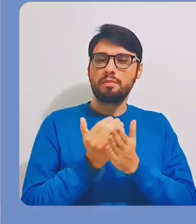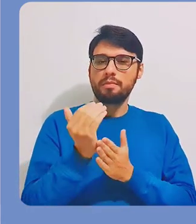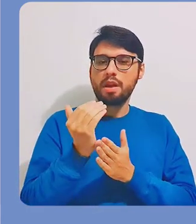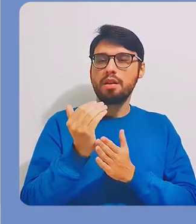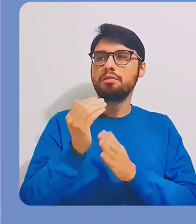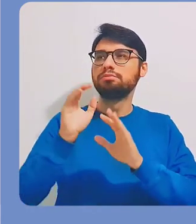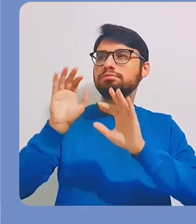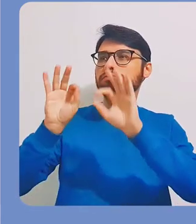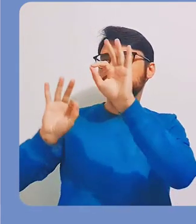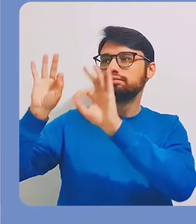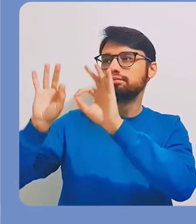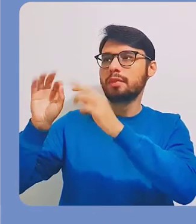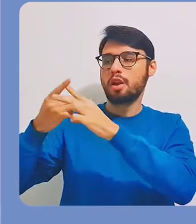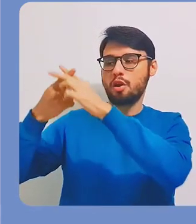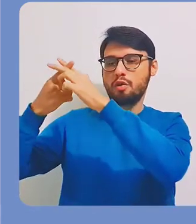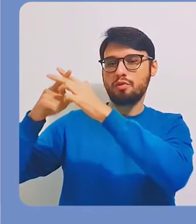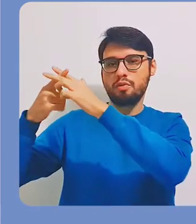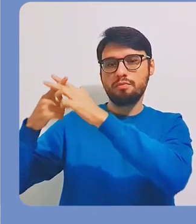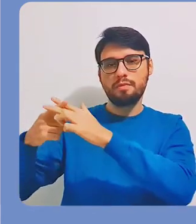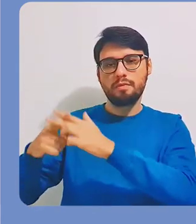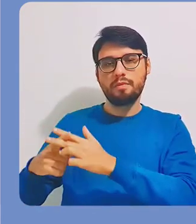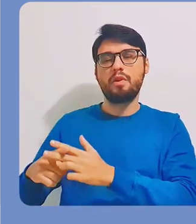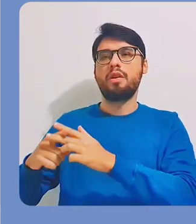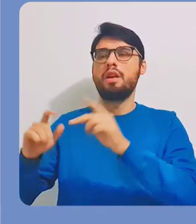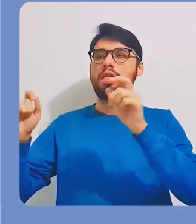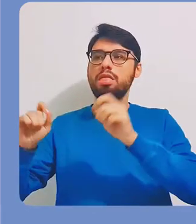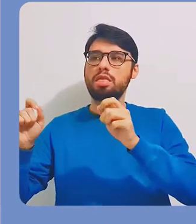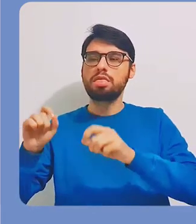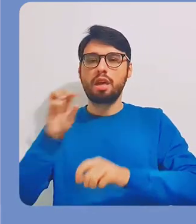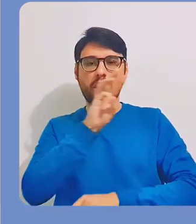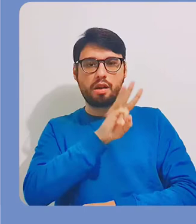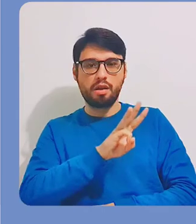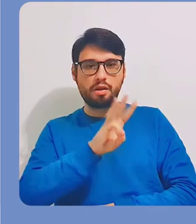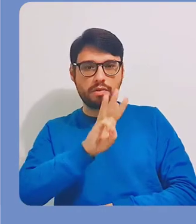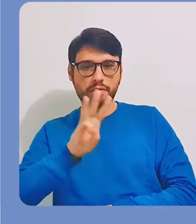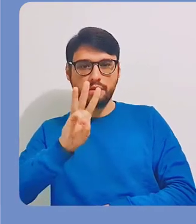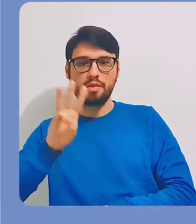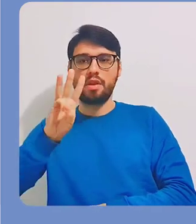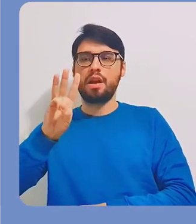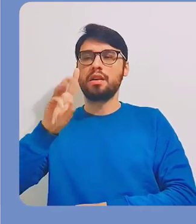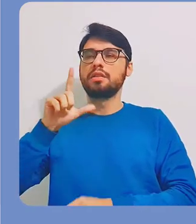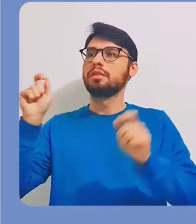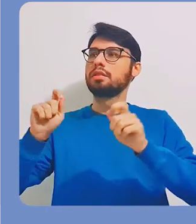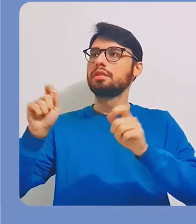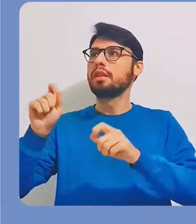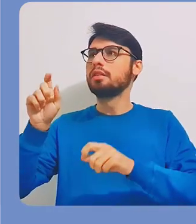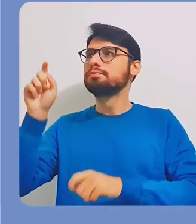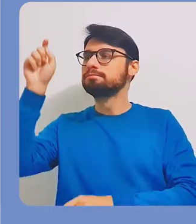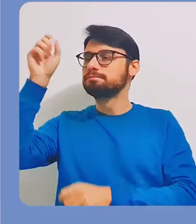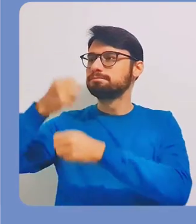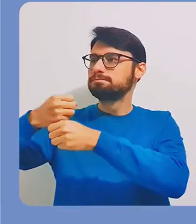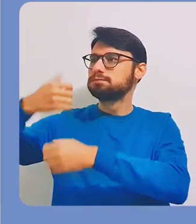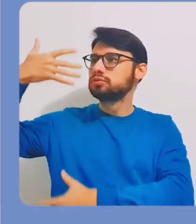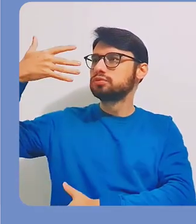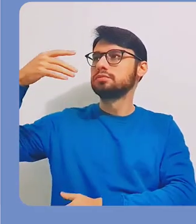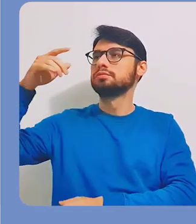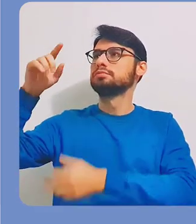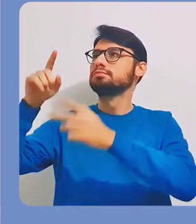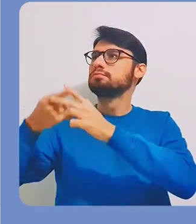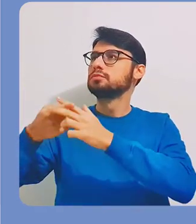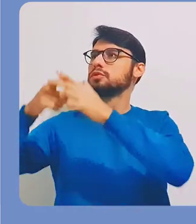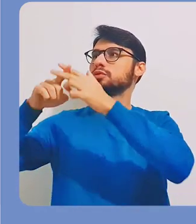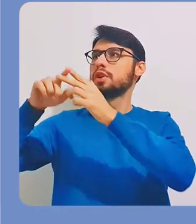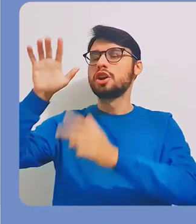ID UFSC. As primeiras configurações que a gente vai realizar do nosso novo website